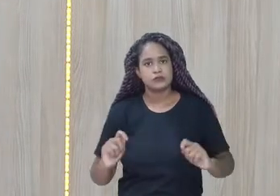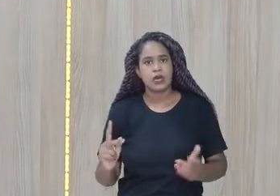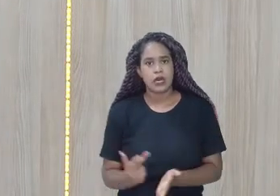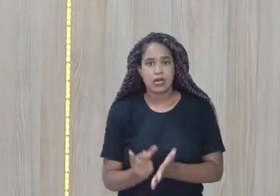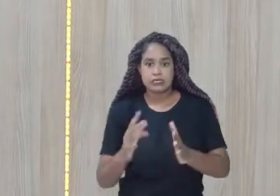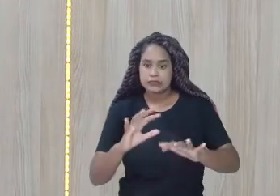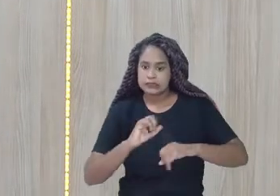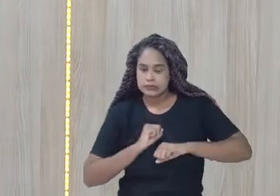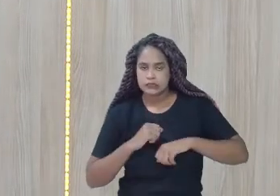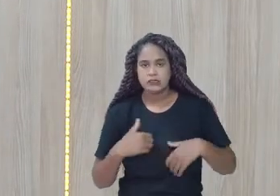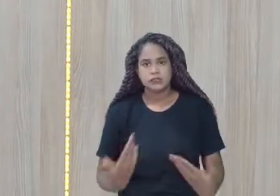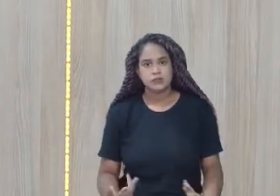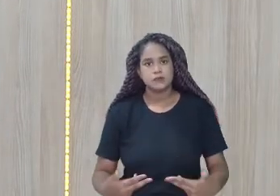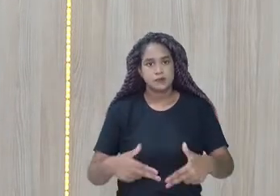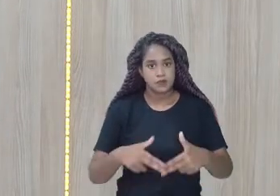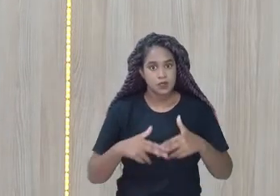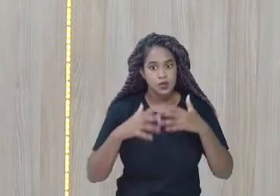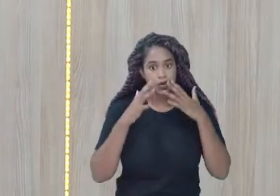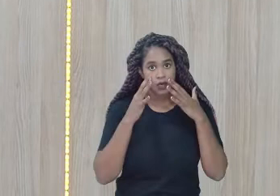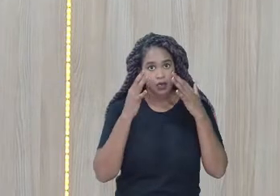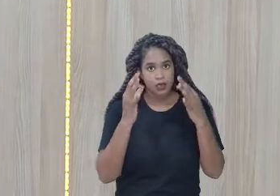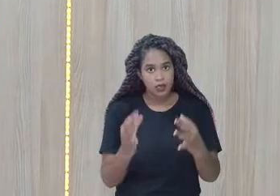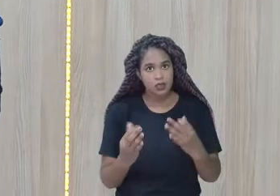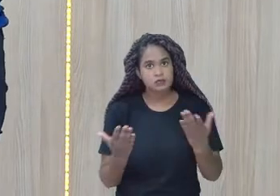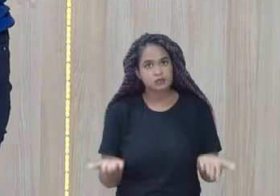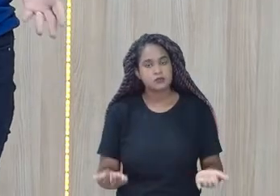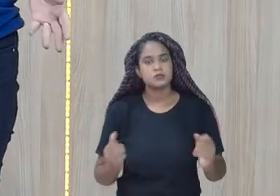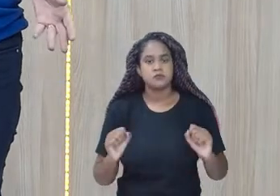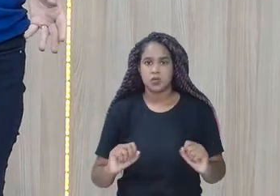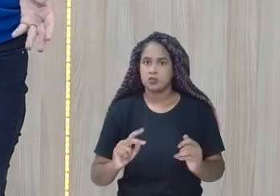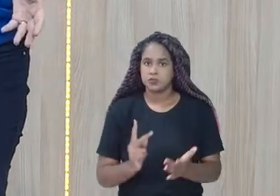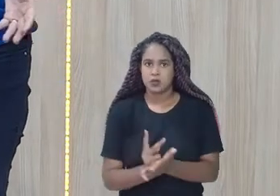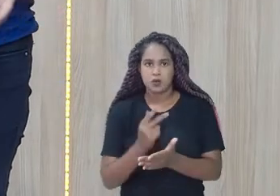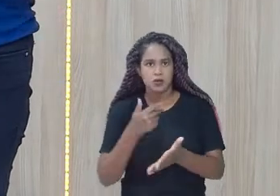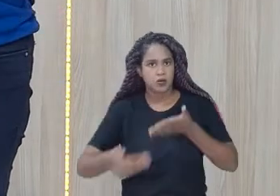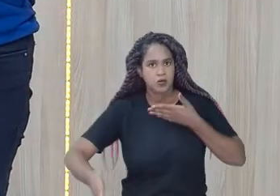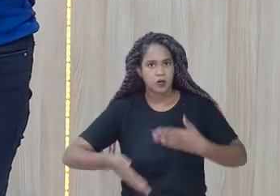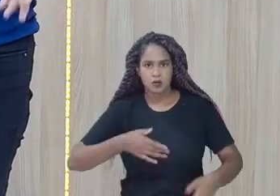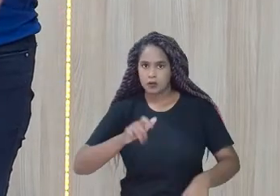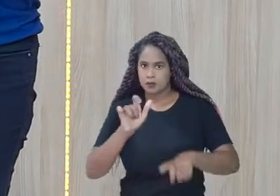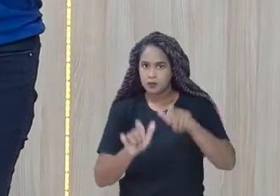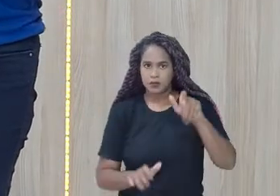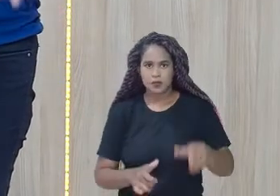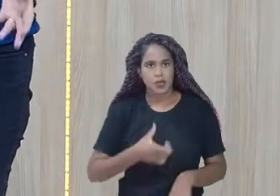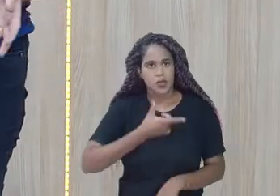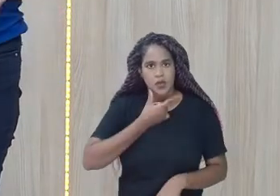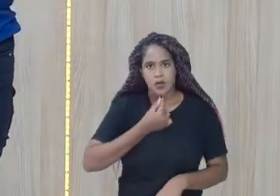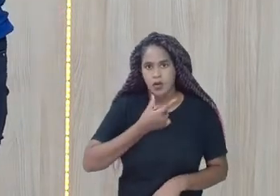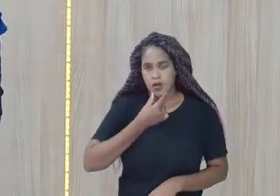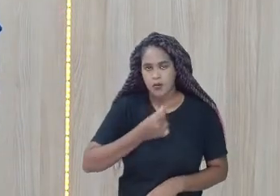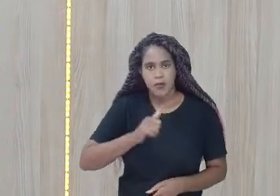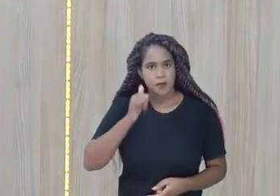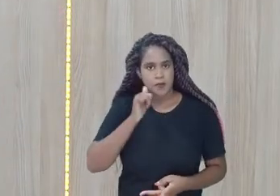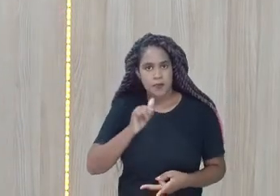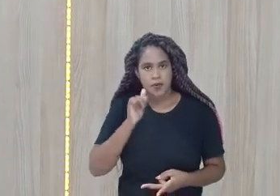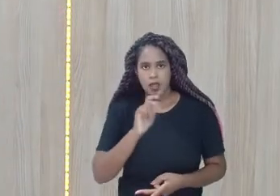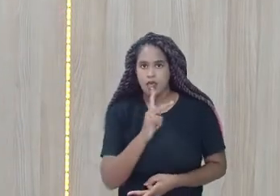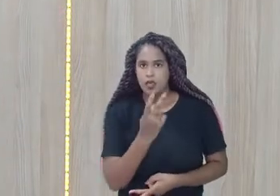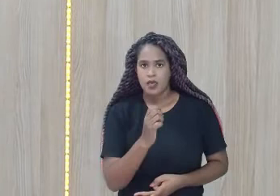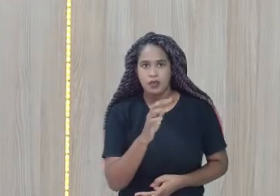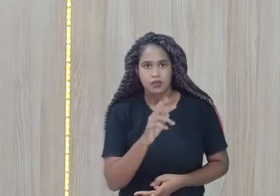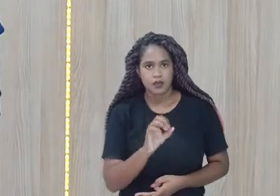bastante atenção com essa relação. Então, pode atingir qualquer pessoa, homem, mulher,